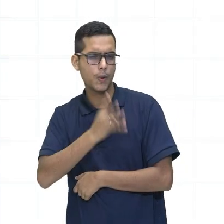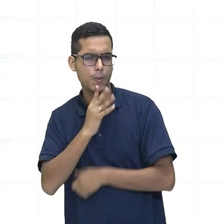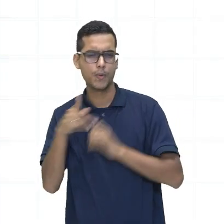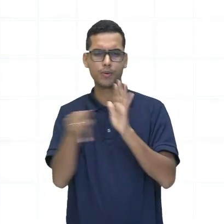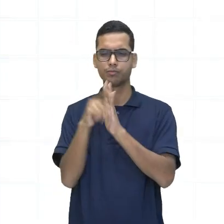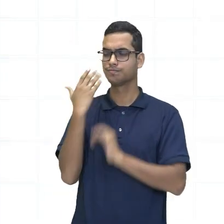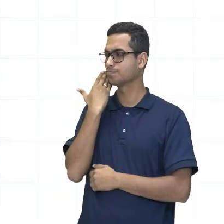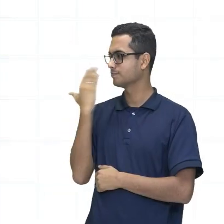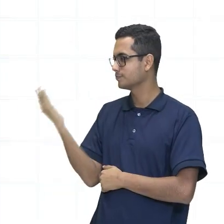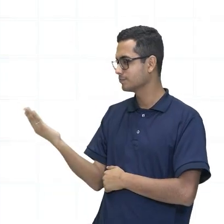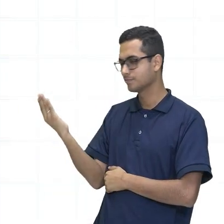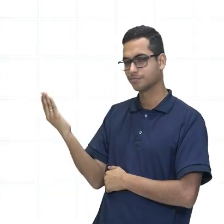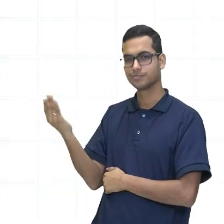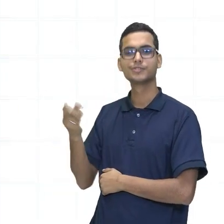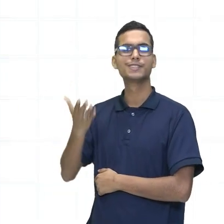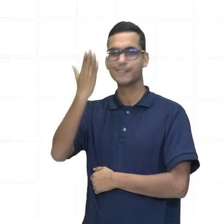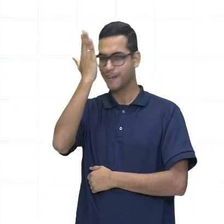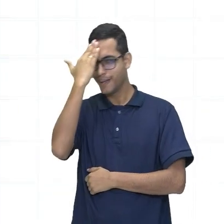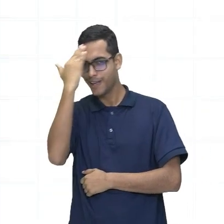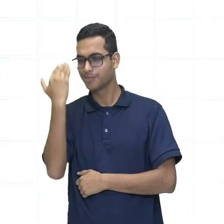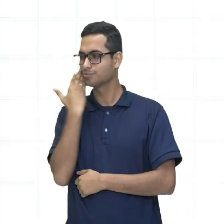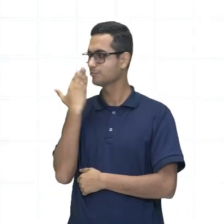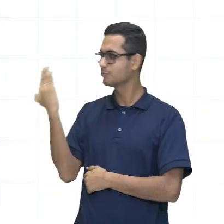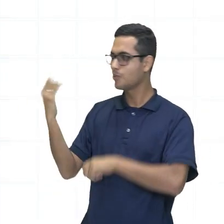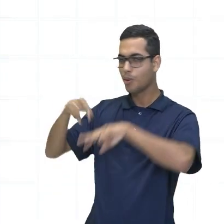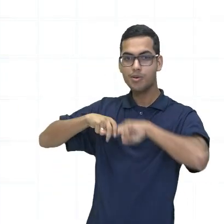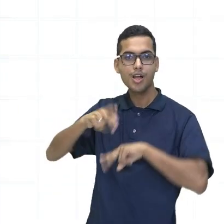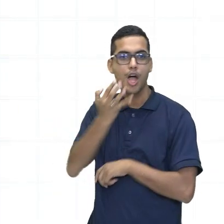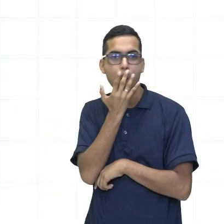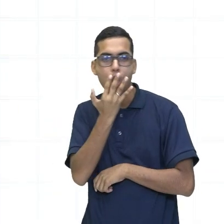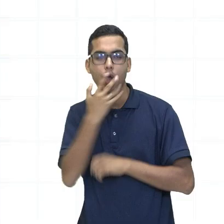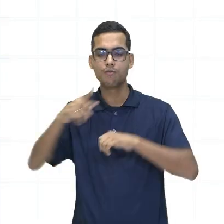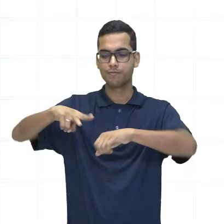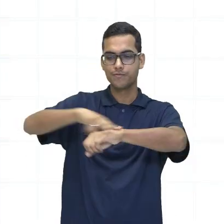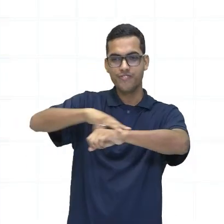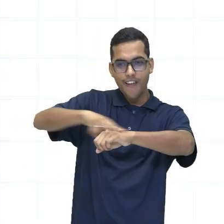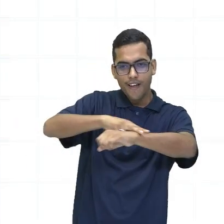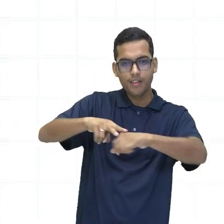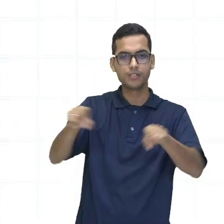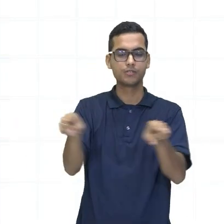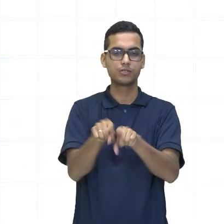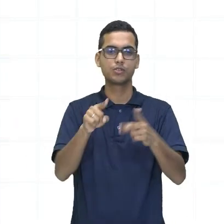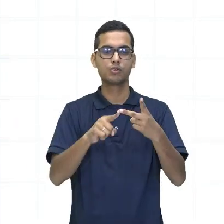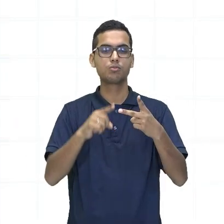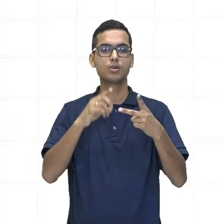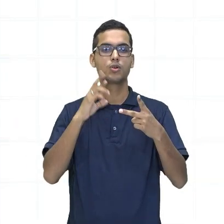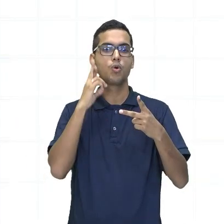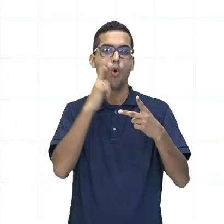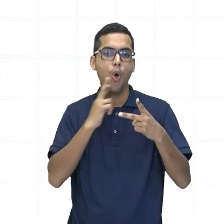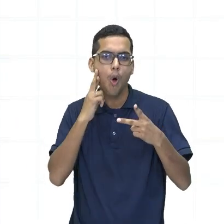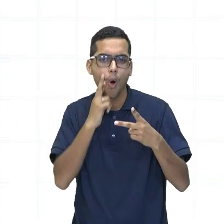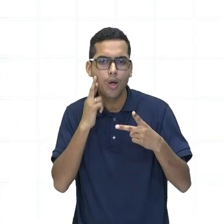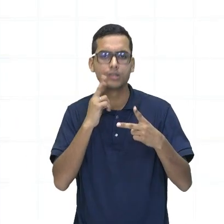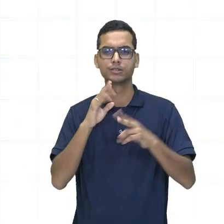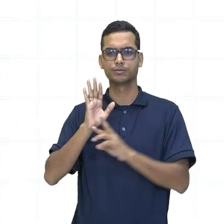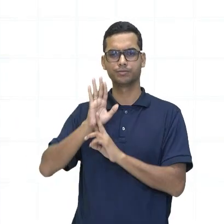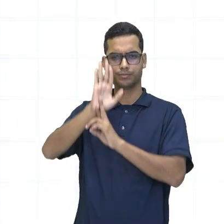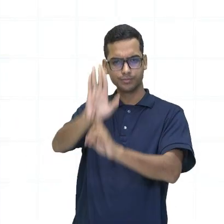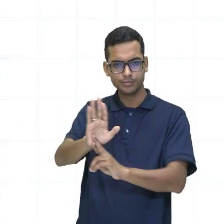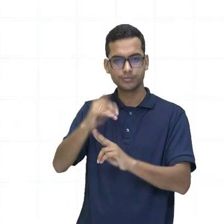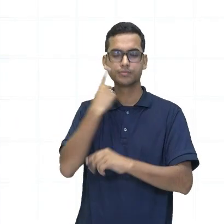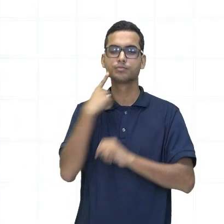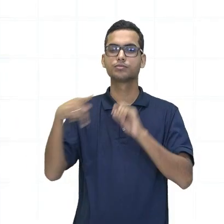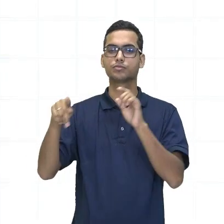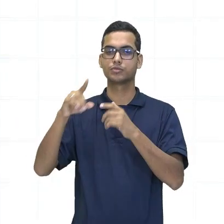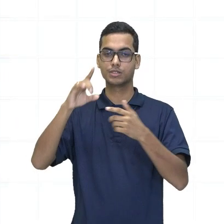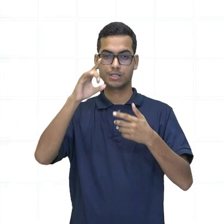Mangueira, você vai saber que é a Mangueira por causa das cores aí, verde e rosa. Então, representa, cada escola de